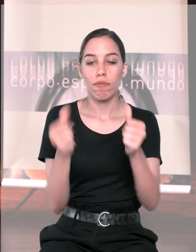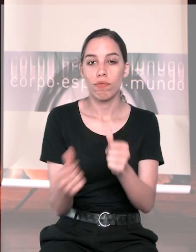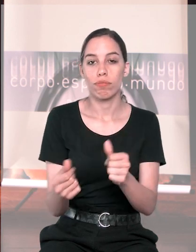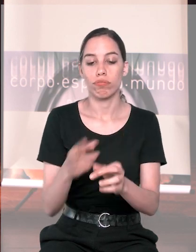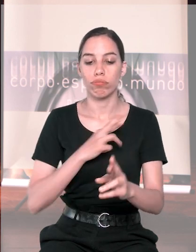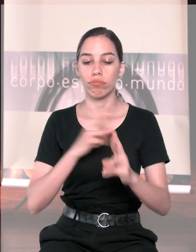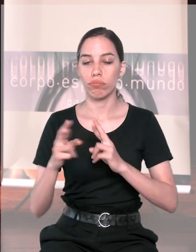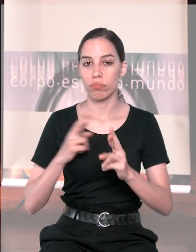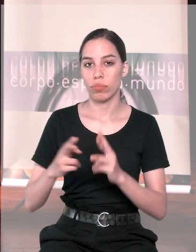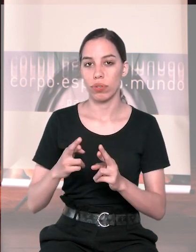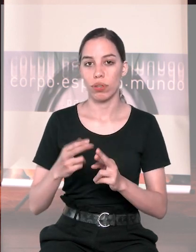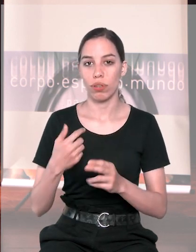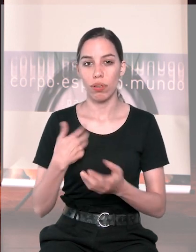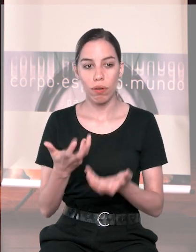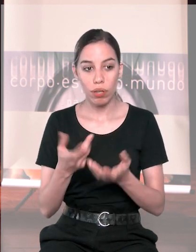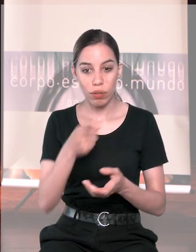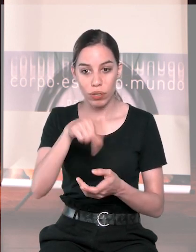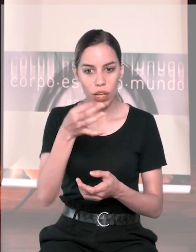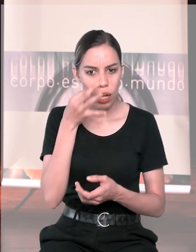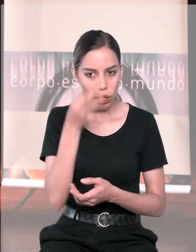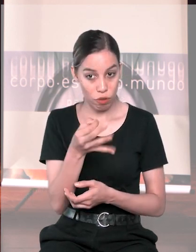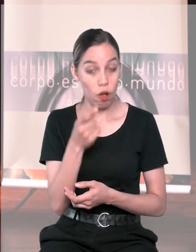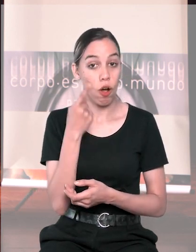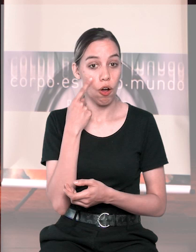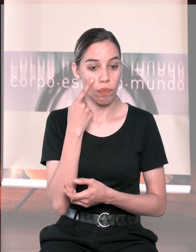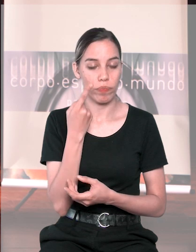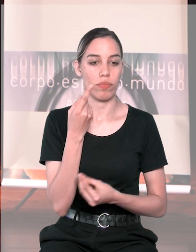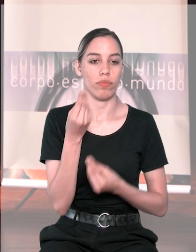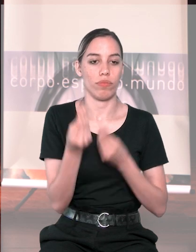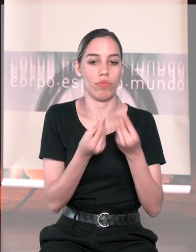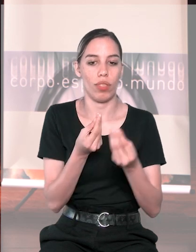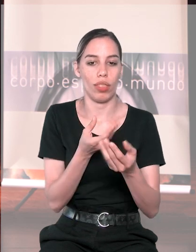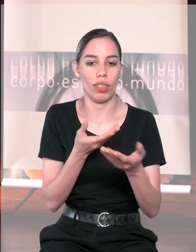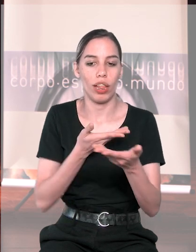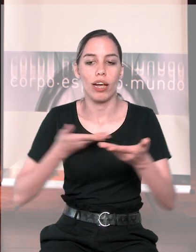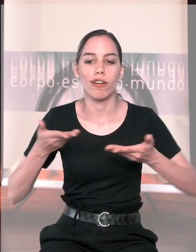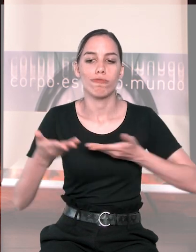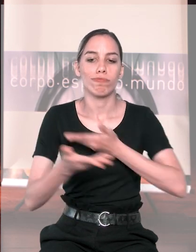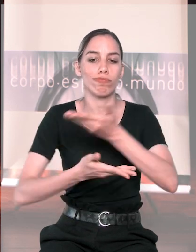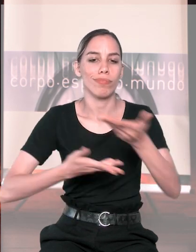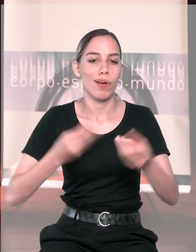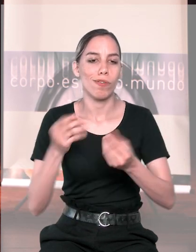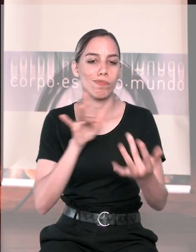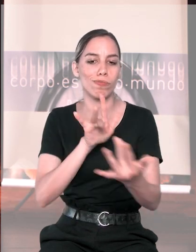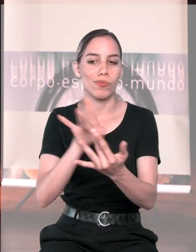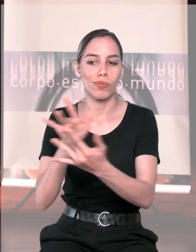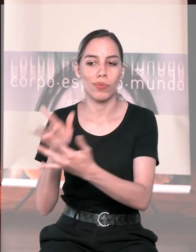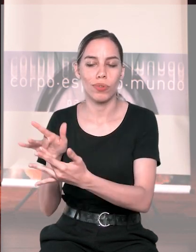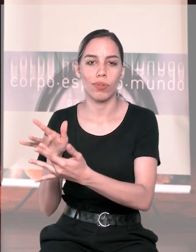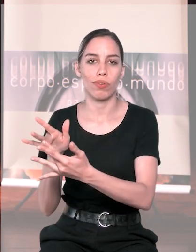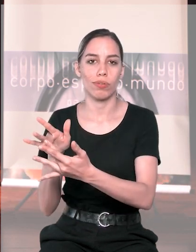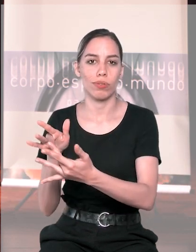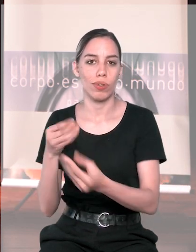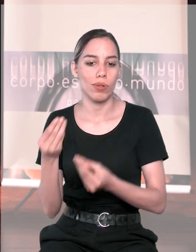de uma relação. E esse é o ponto que eu queria chamar a atenção. Um modo de interação. Os meios de contato entre nós e os